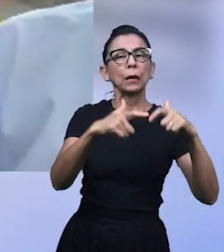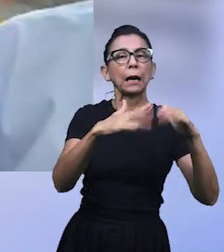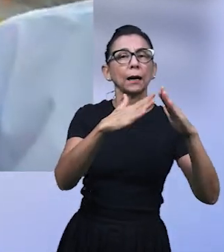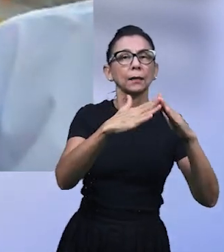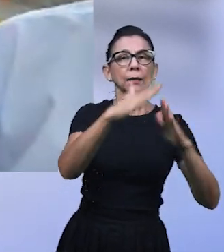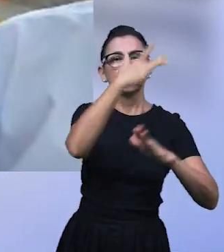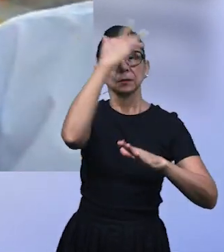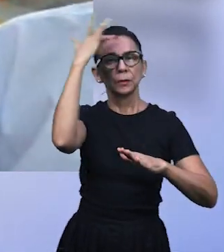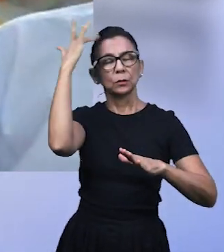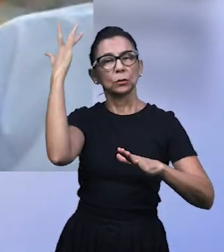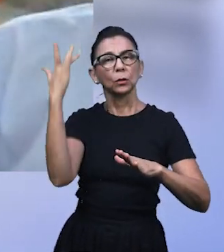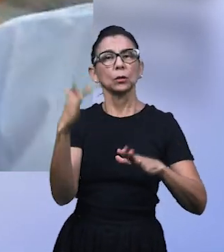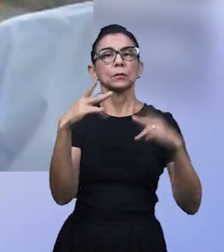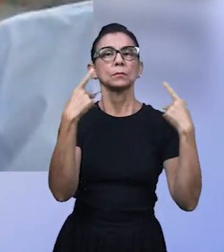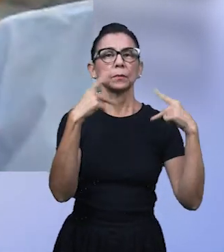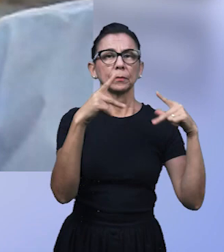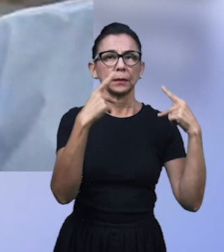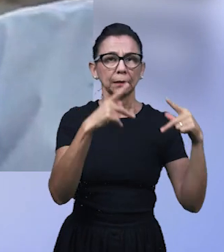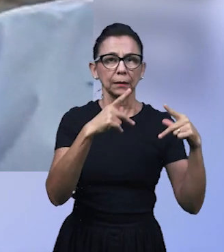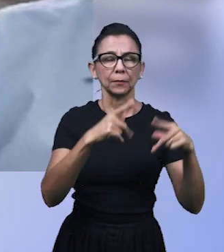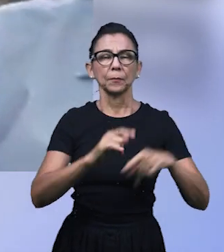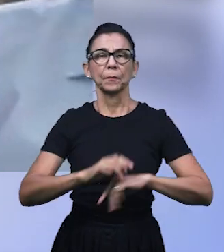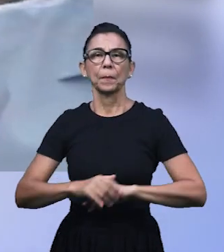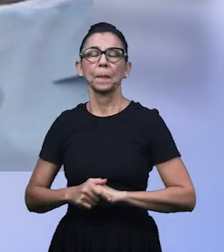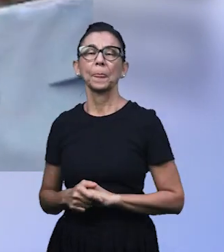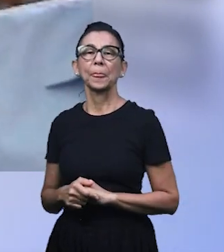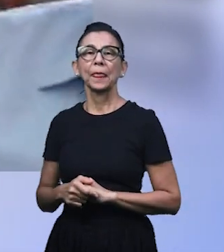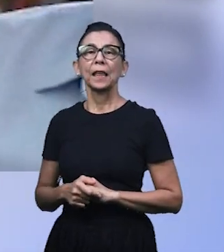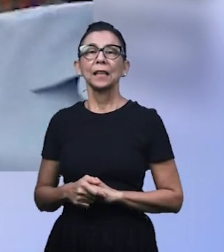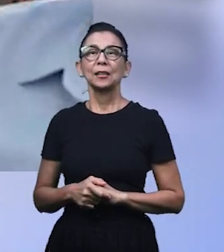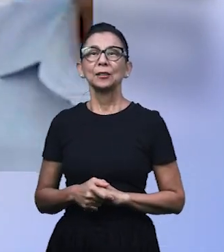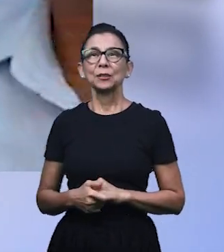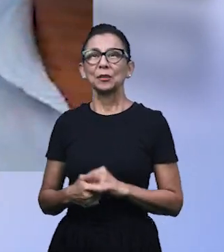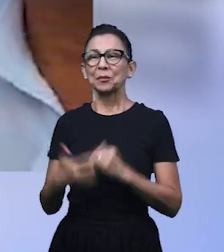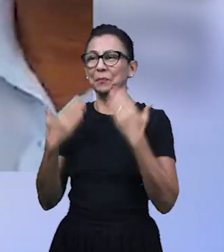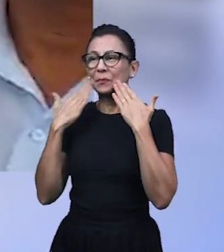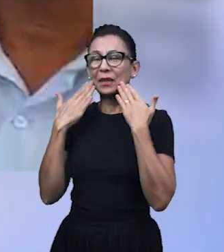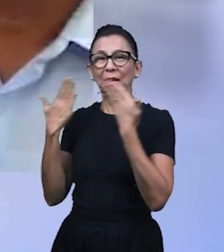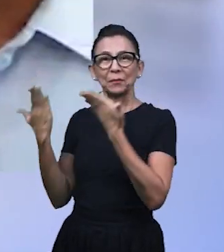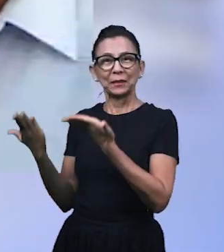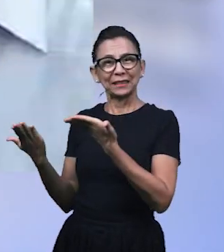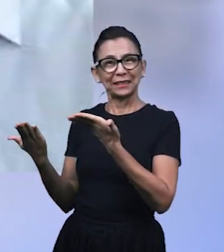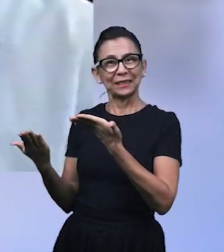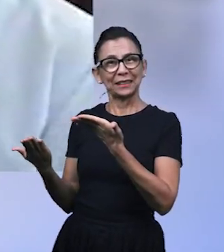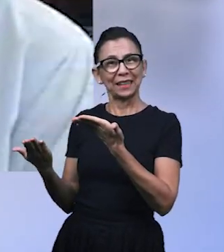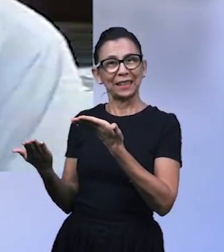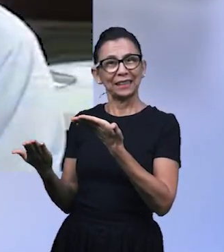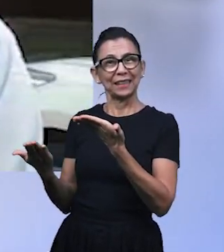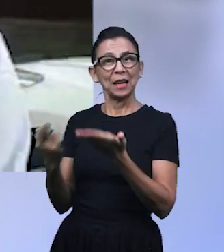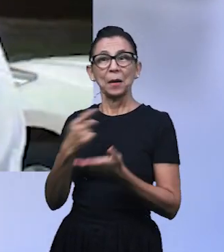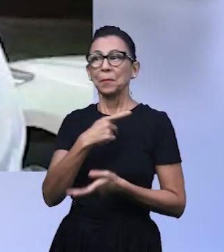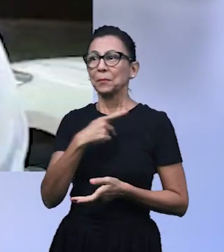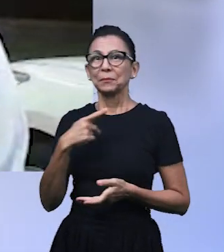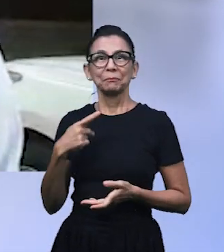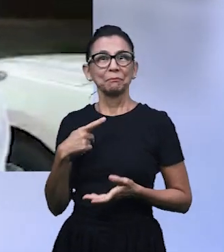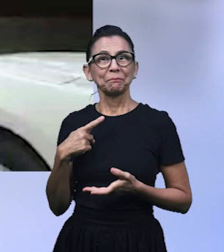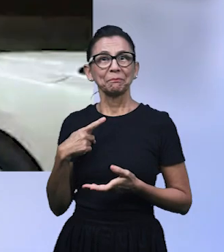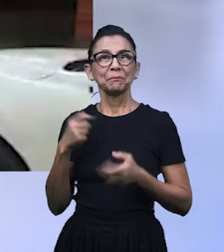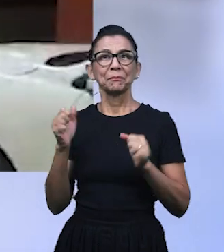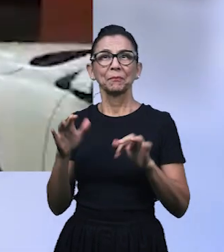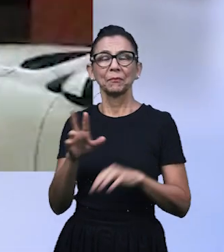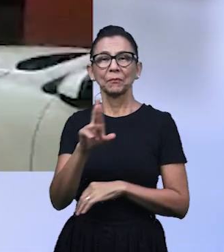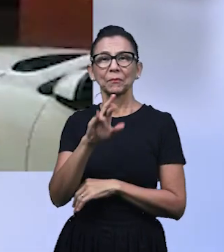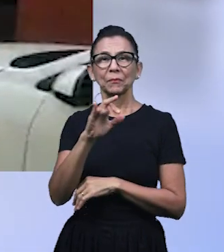irmãos congregando conosco, né? E aqui eu queria apresentar os pastores, né? Porque é uma benção ter pastores peruanos, né?